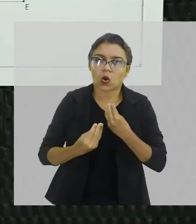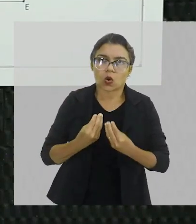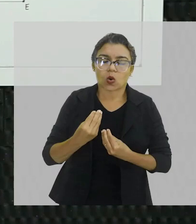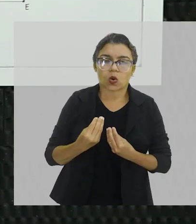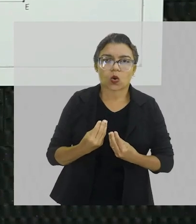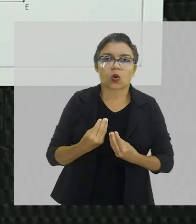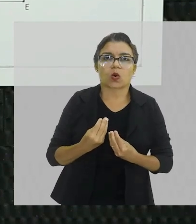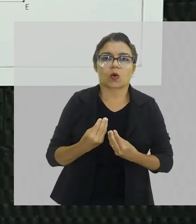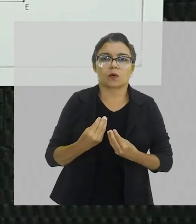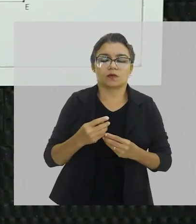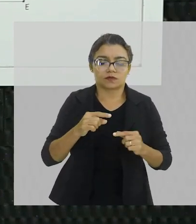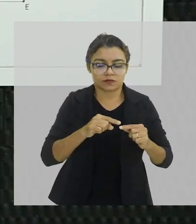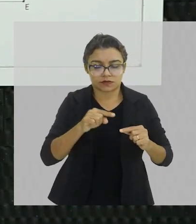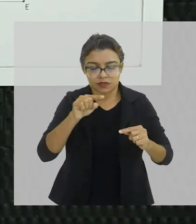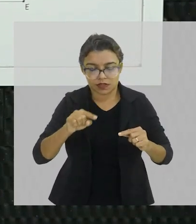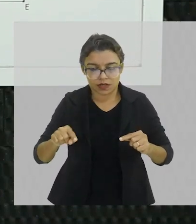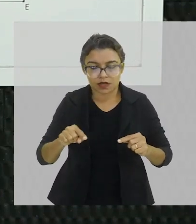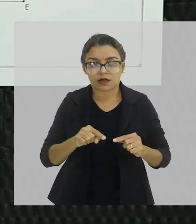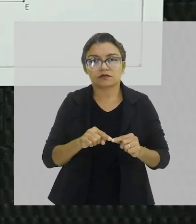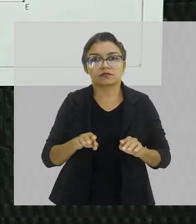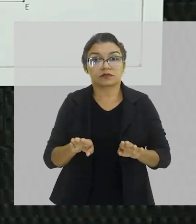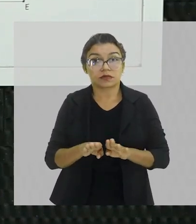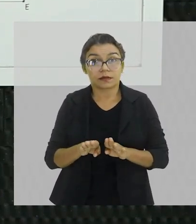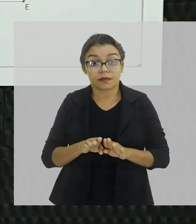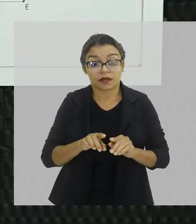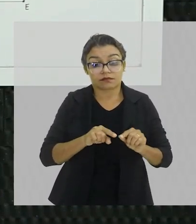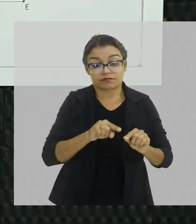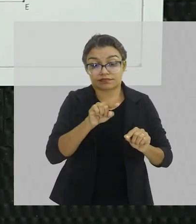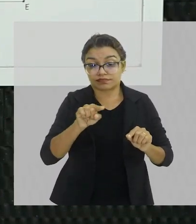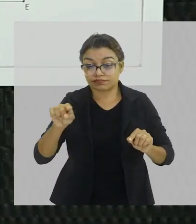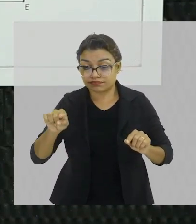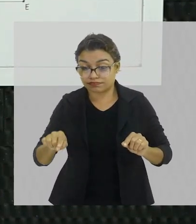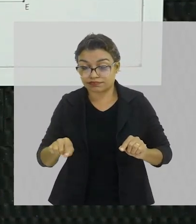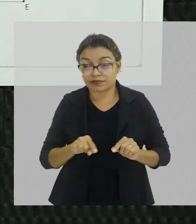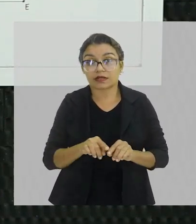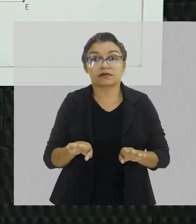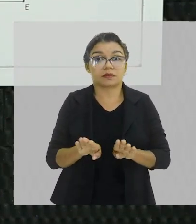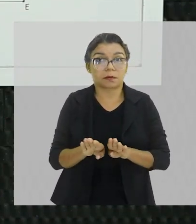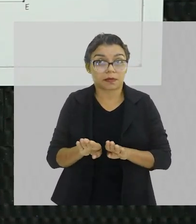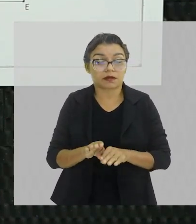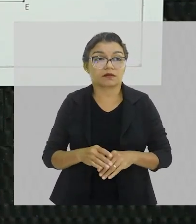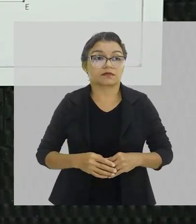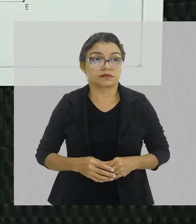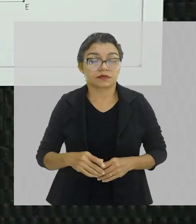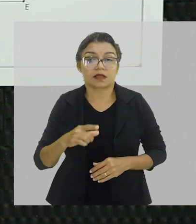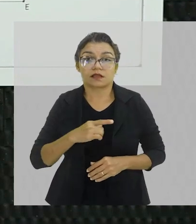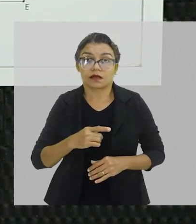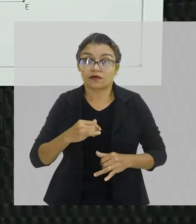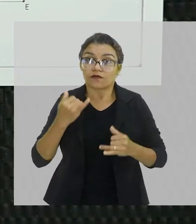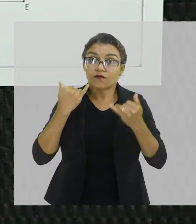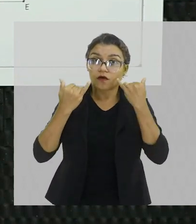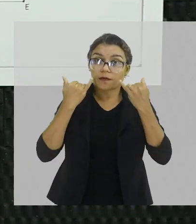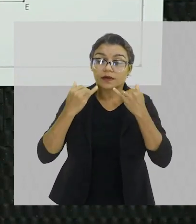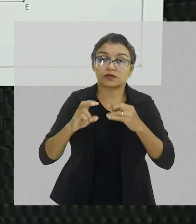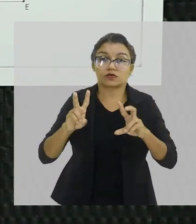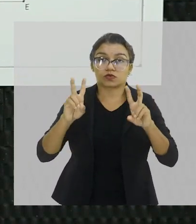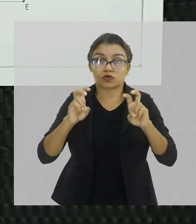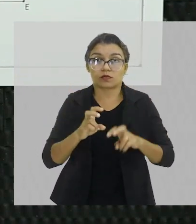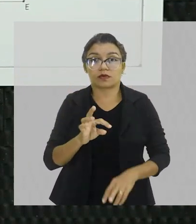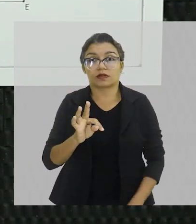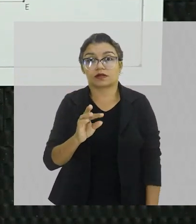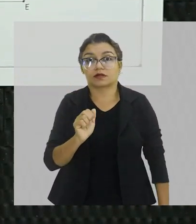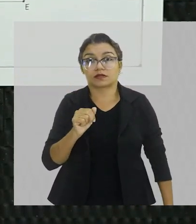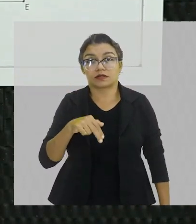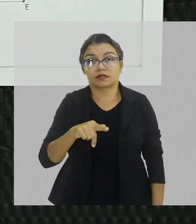área dessa coroa circular, tá? A relação, essa informação em relação à tangente